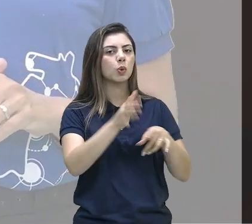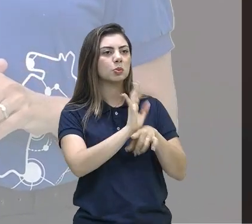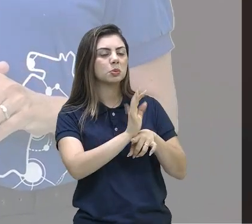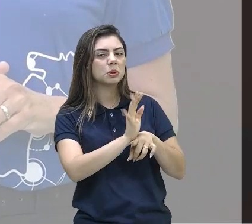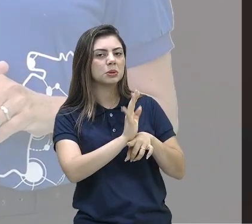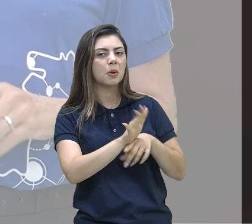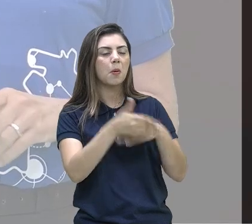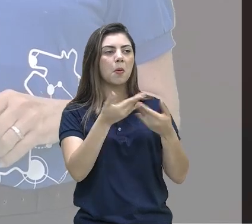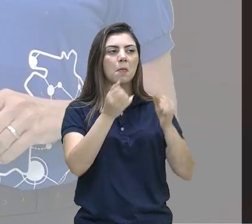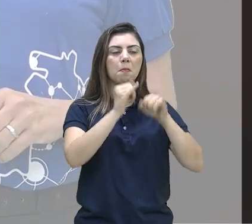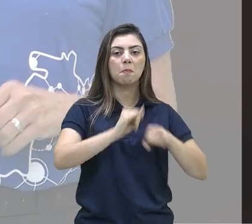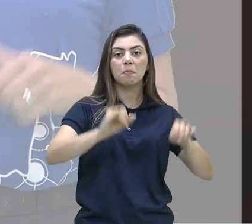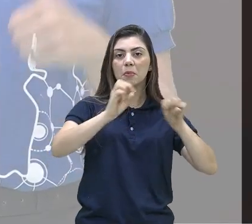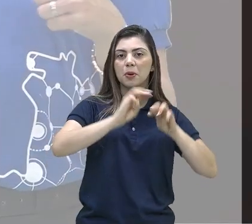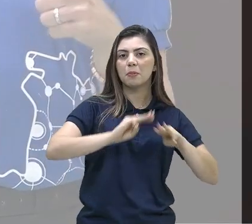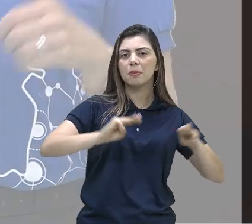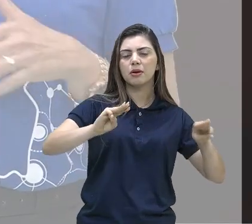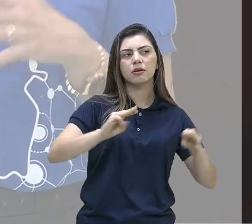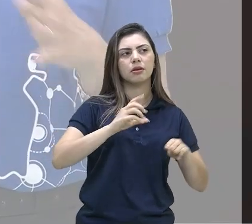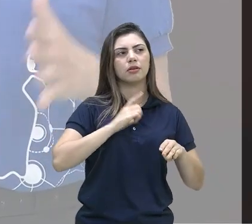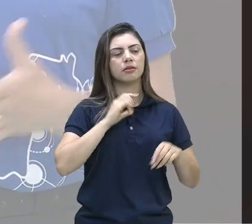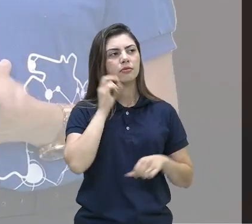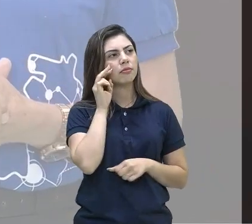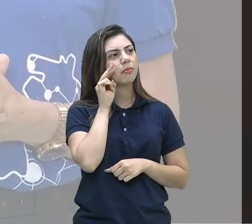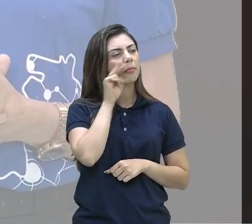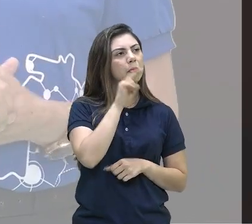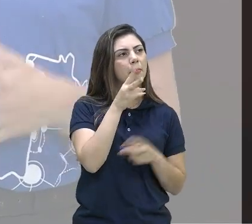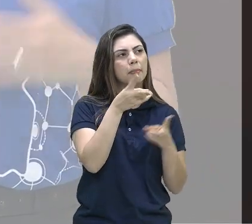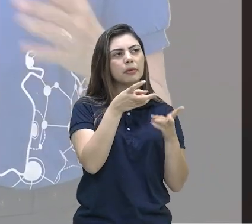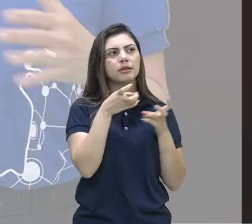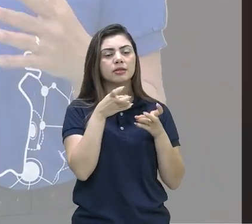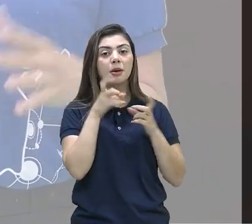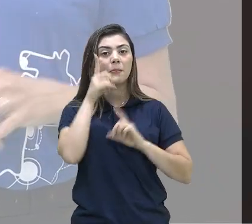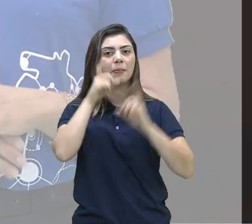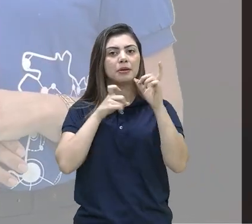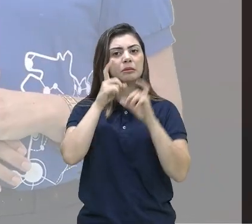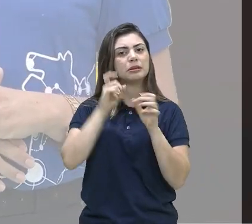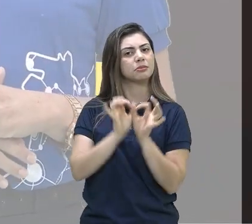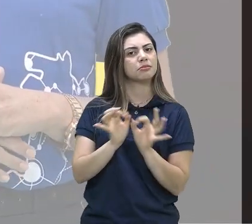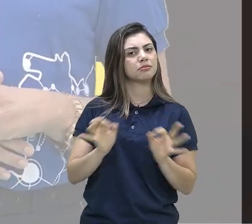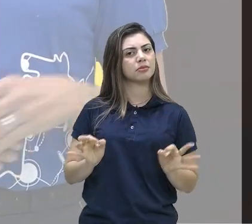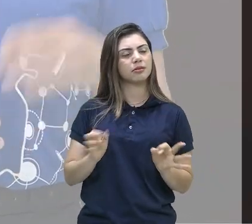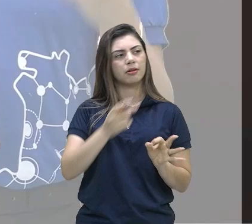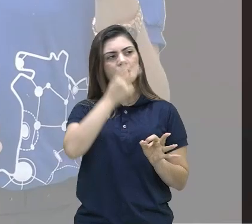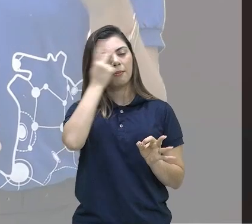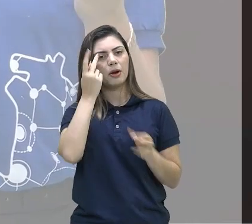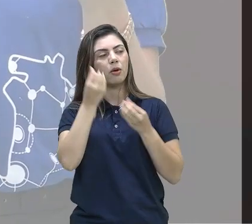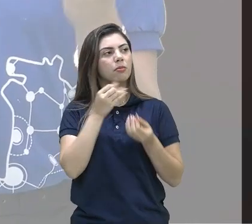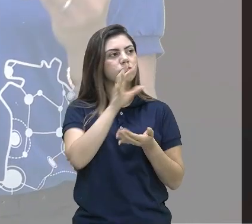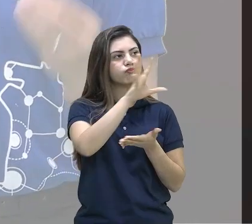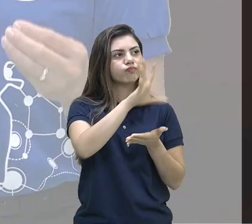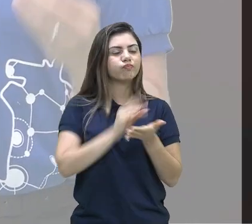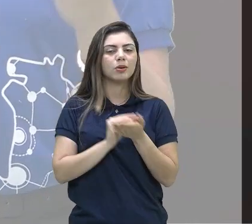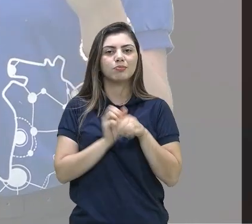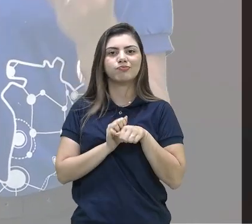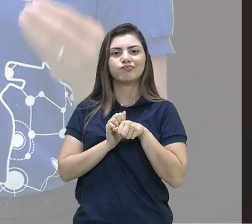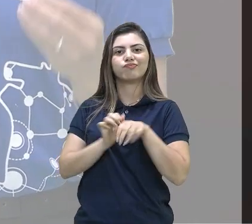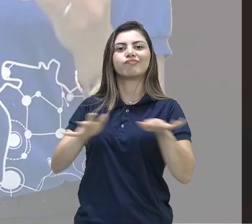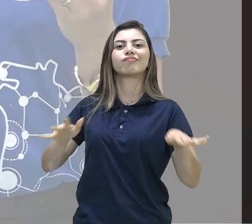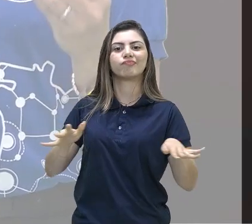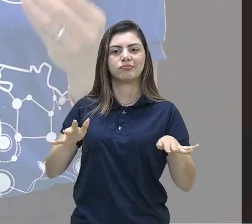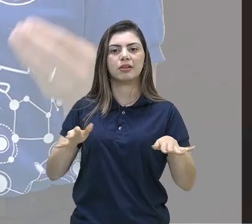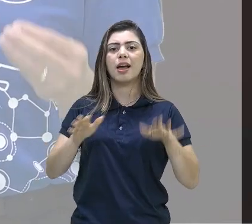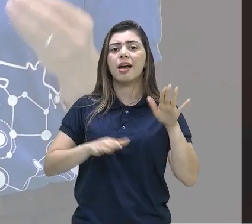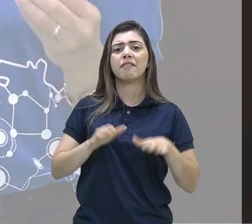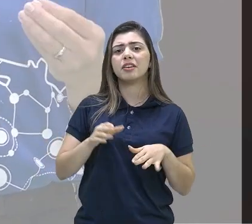numa propaganda, um gesto, às vezes muito simples, as pessoas começam a repetir até mesmo